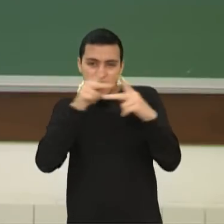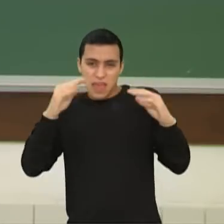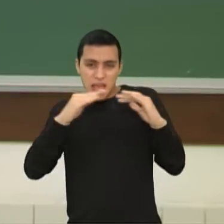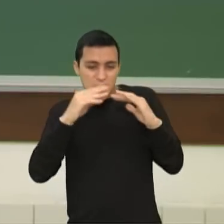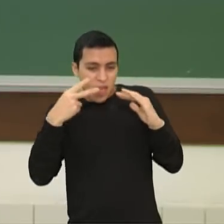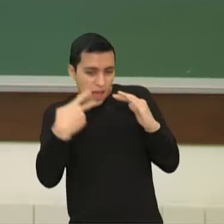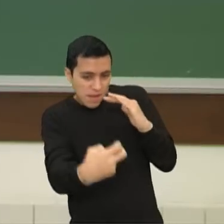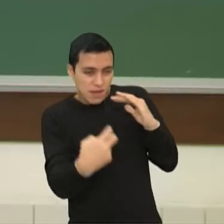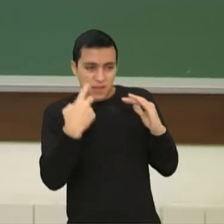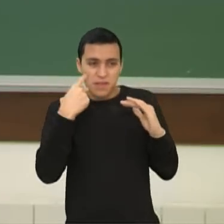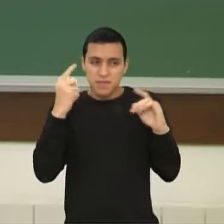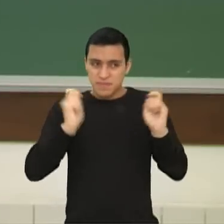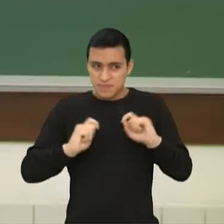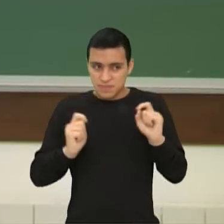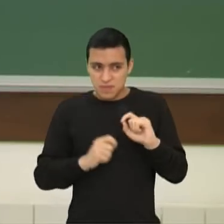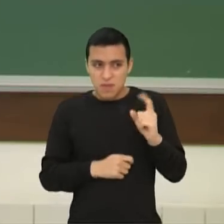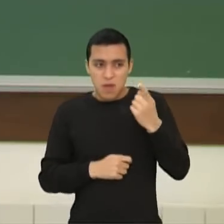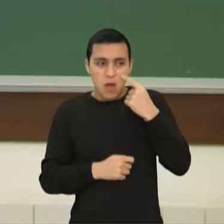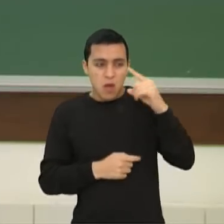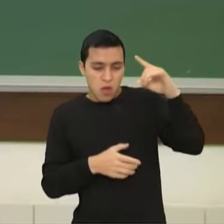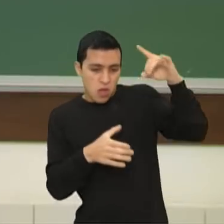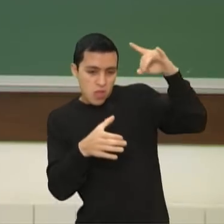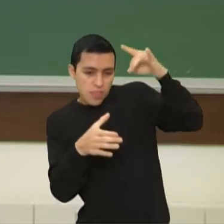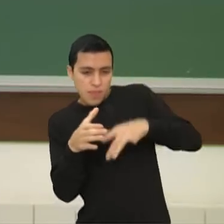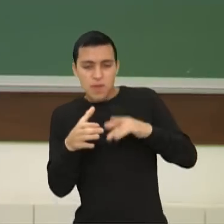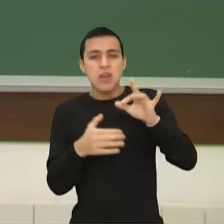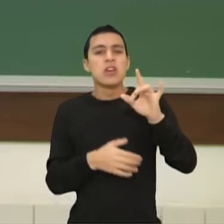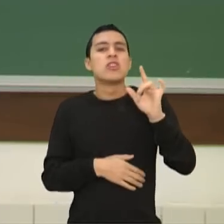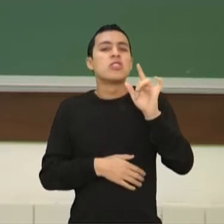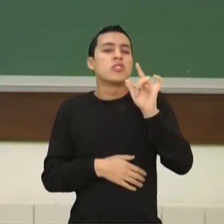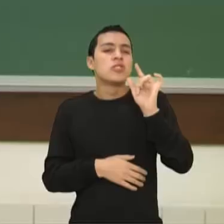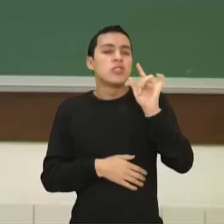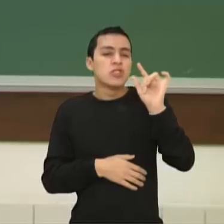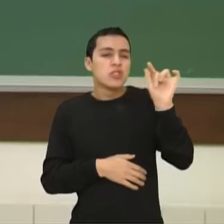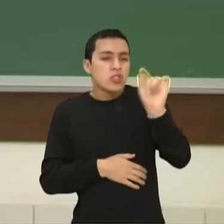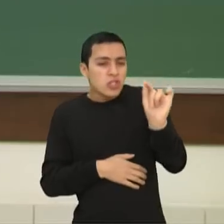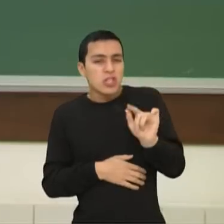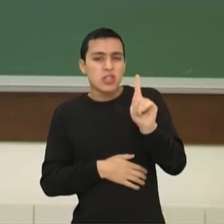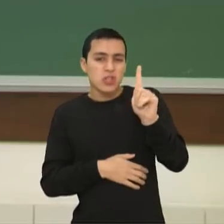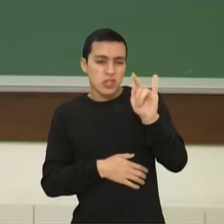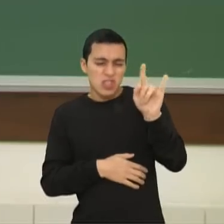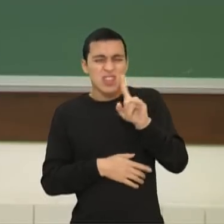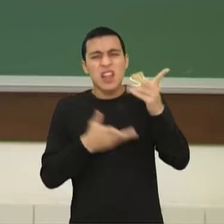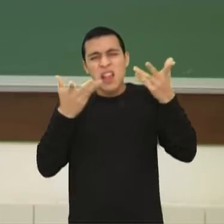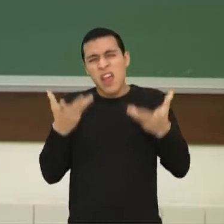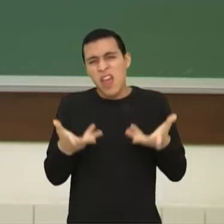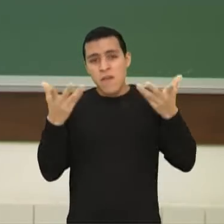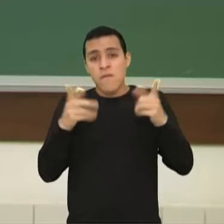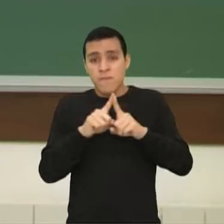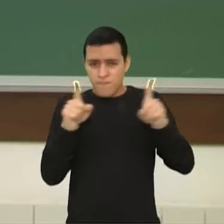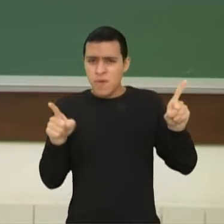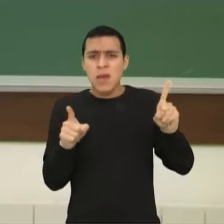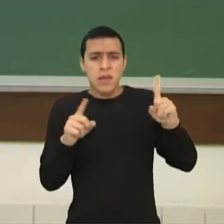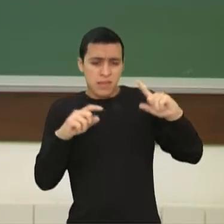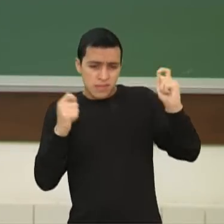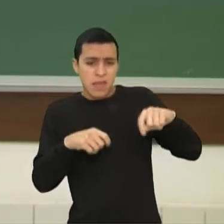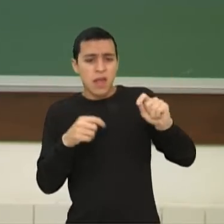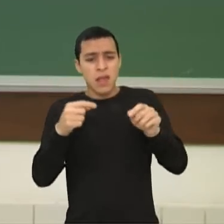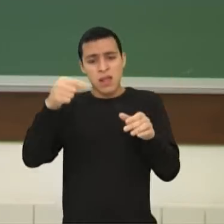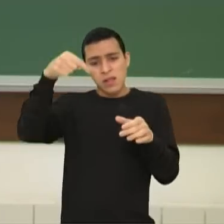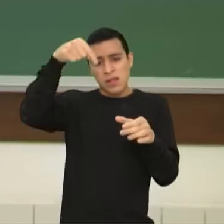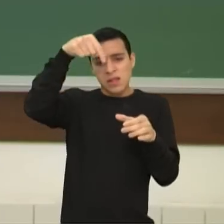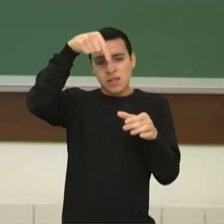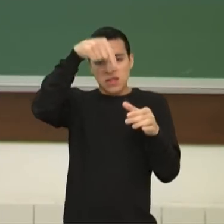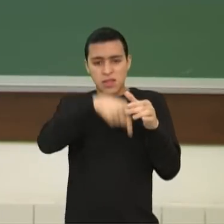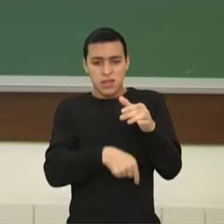vocês. Vou colocar um objeto sólido, eu vou colocar um giz. Eu sei que o giz é leve, mas é um objeto que consegue entrar